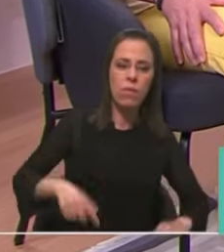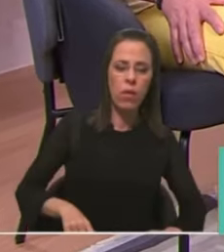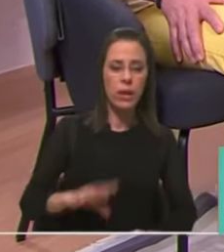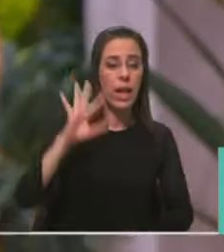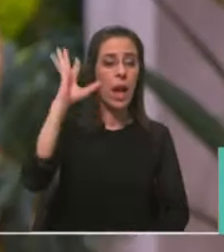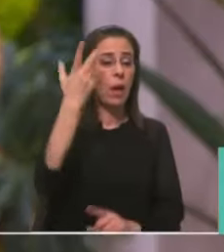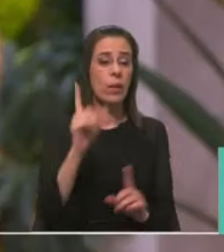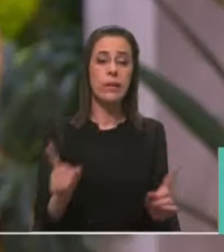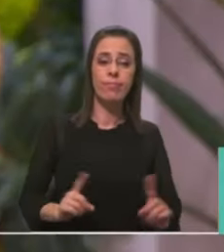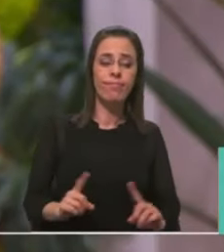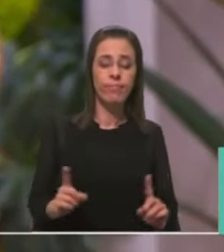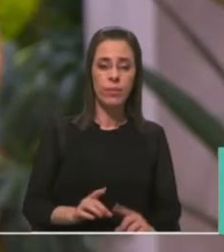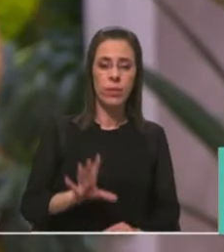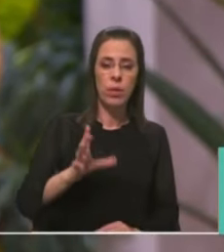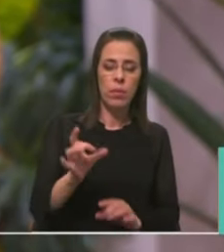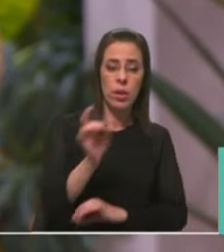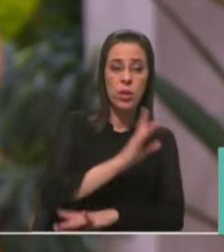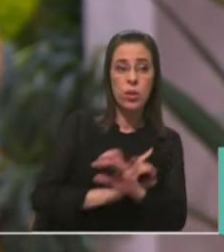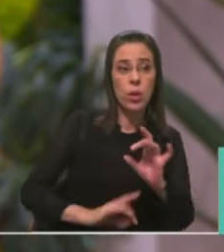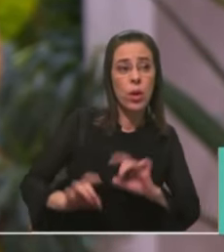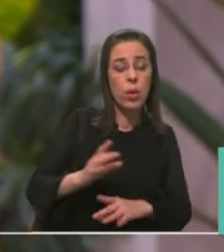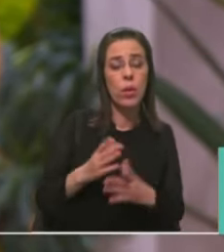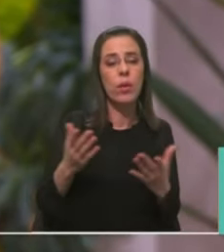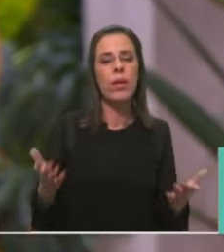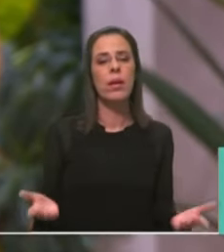acontecer. Num país da Europa,